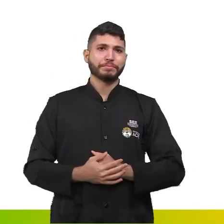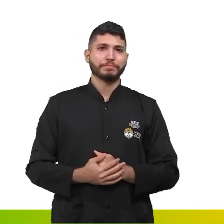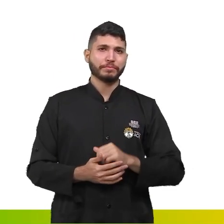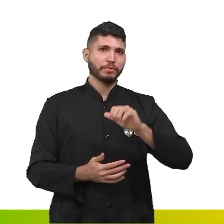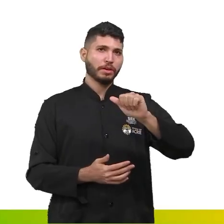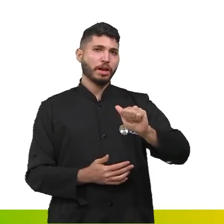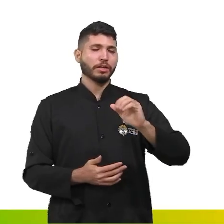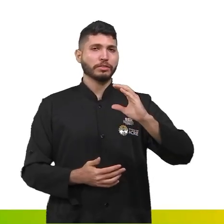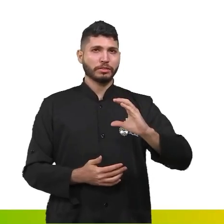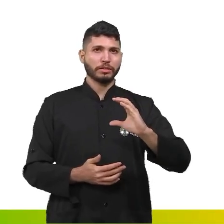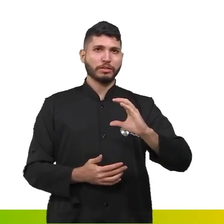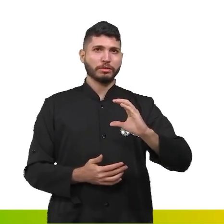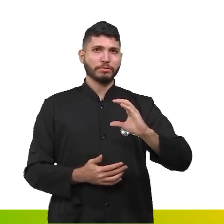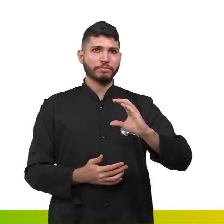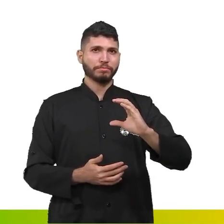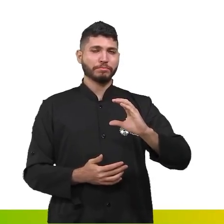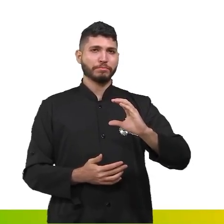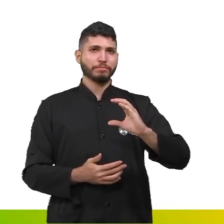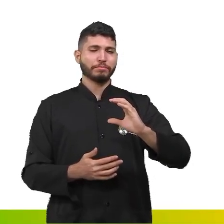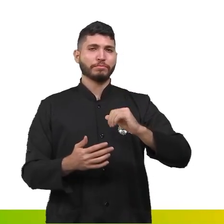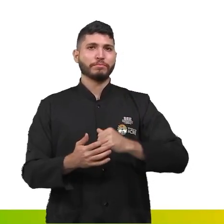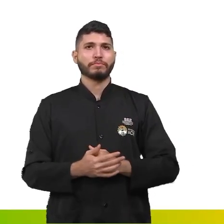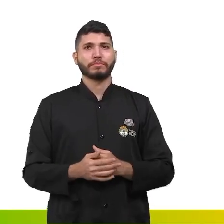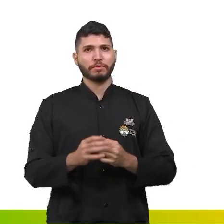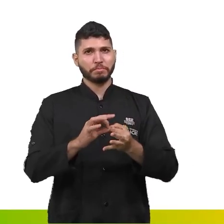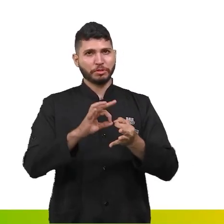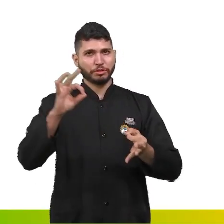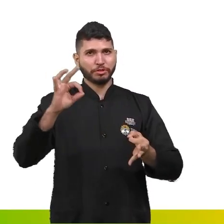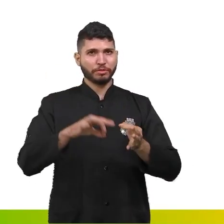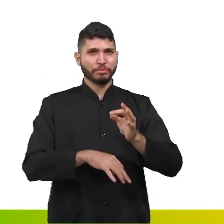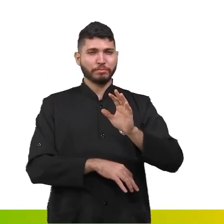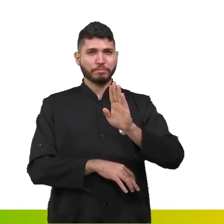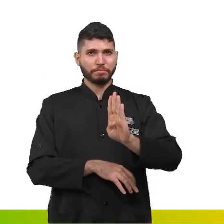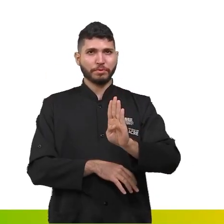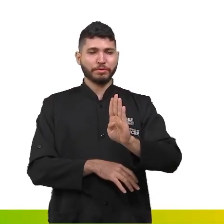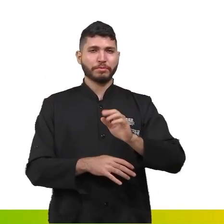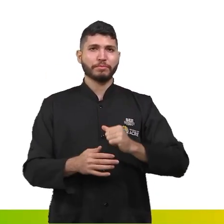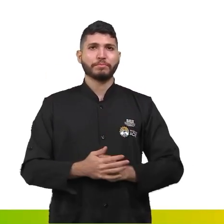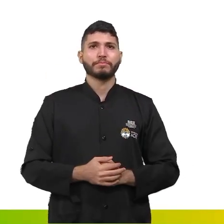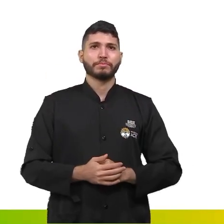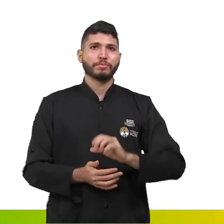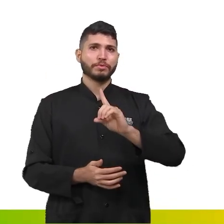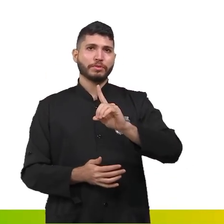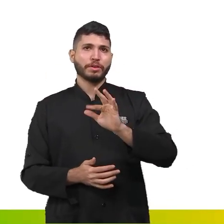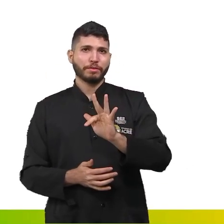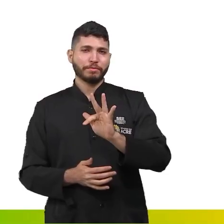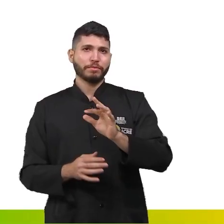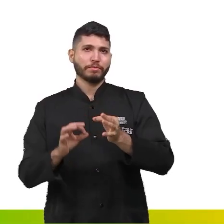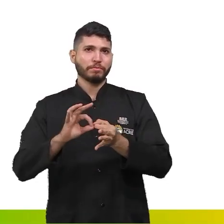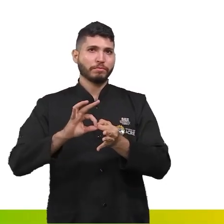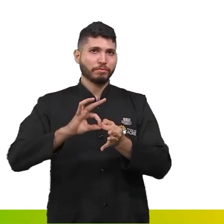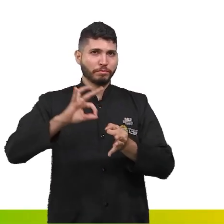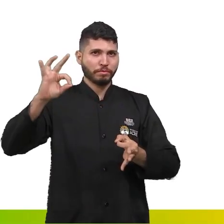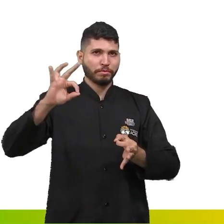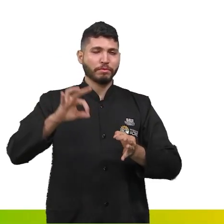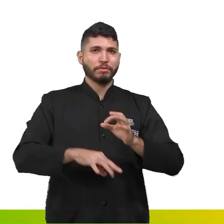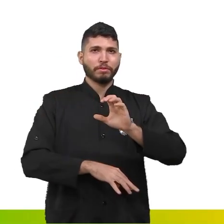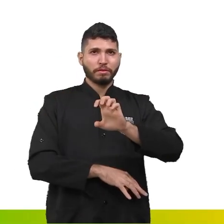AC, que tem a medida do lado B, o lado DF, que é a medida do lado